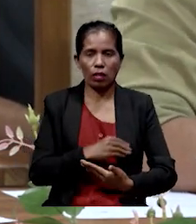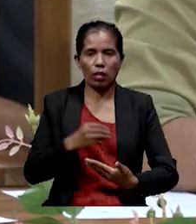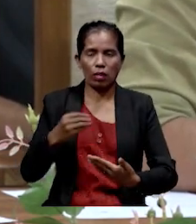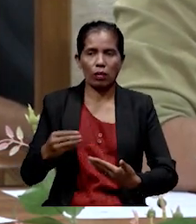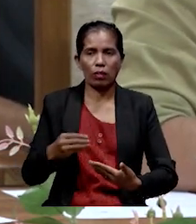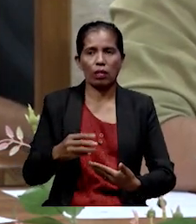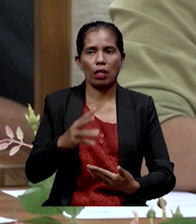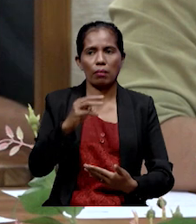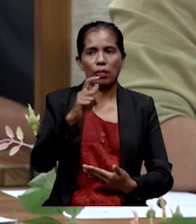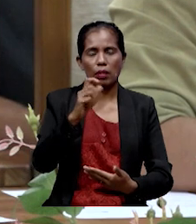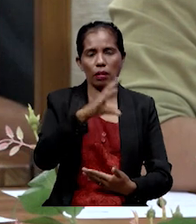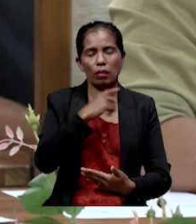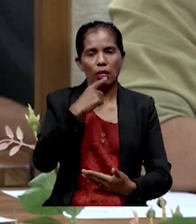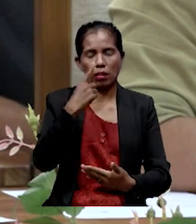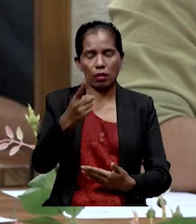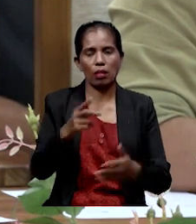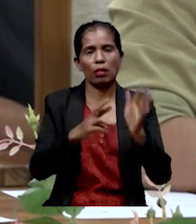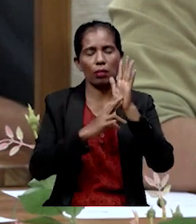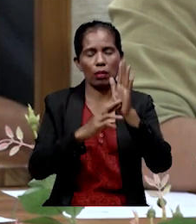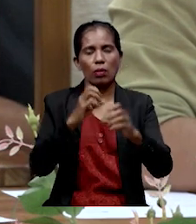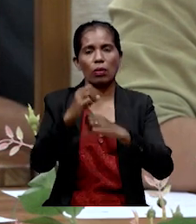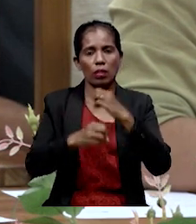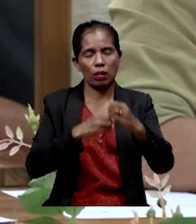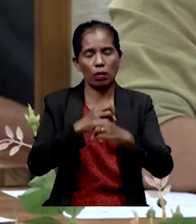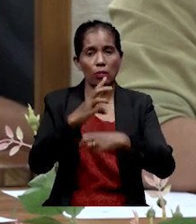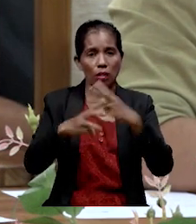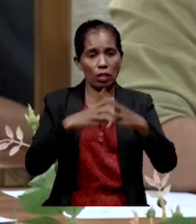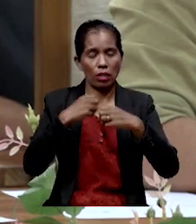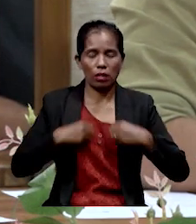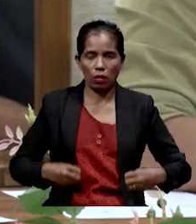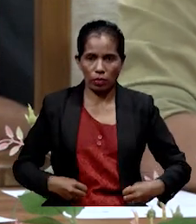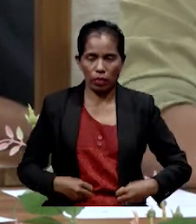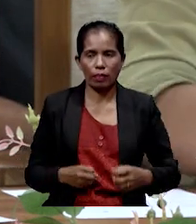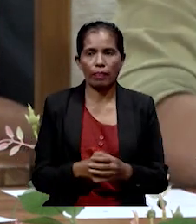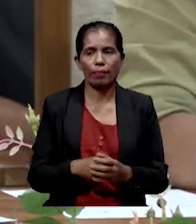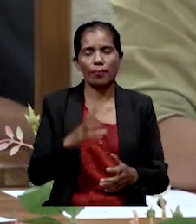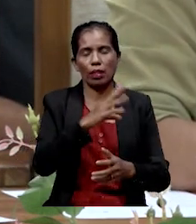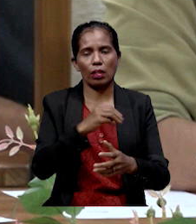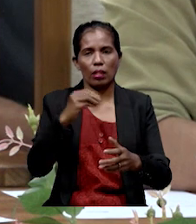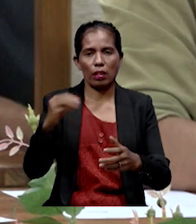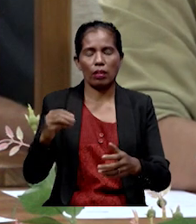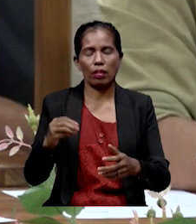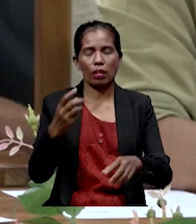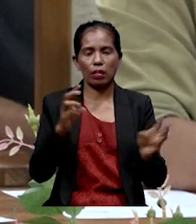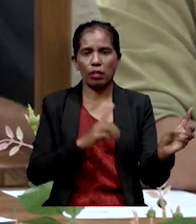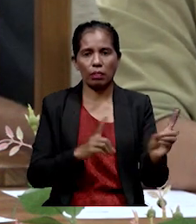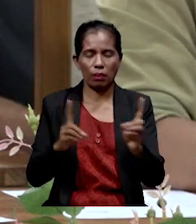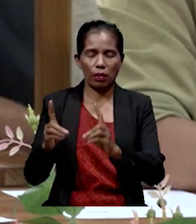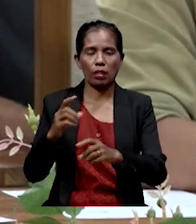EFTCI ba ze ba rekomendasang Organisasaun Mundial Saudi neve aktualizada no se publika iha tempo ba